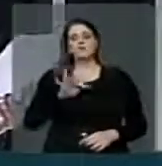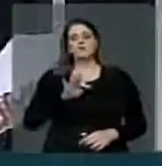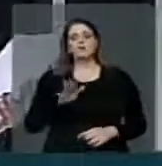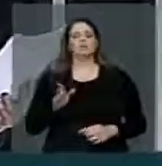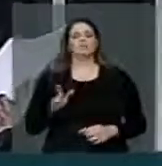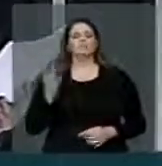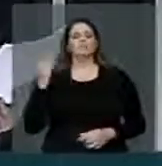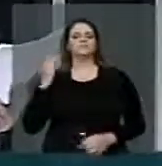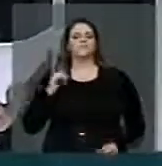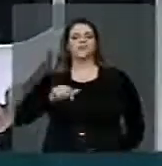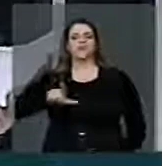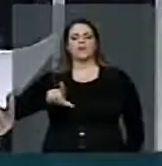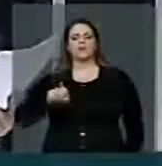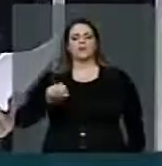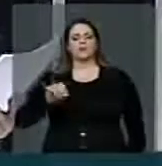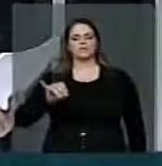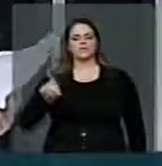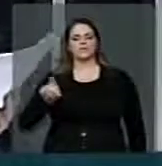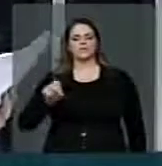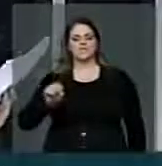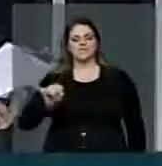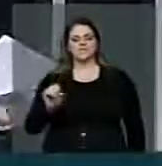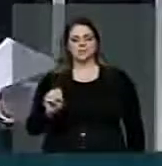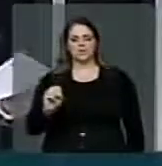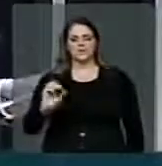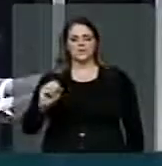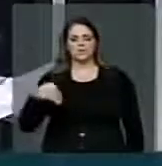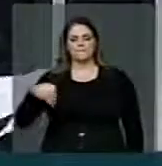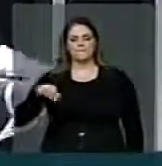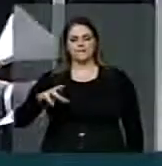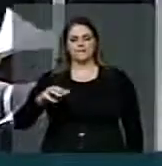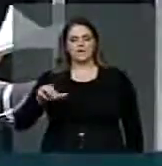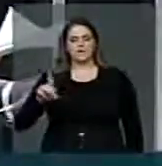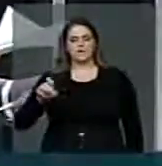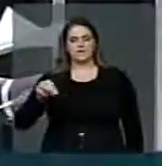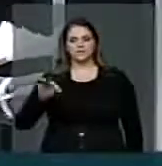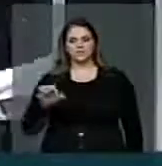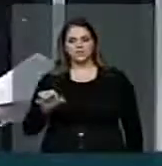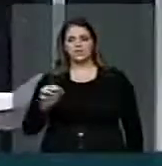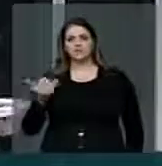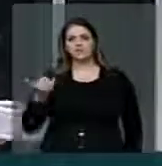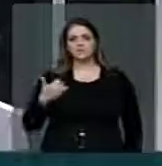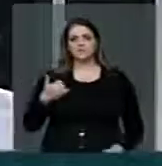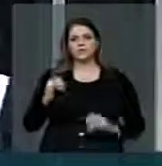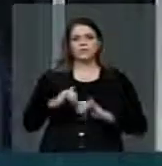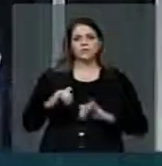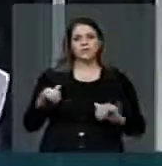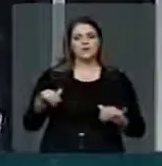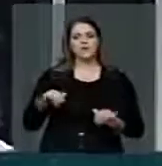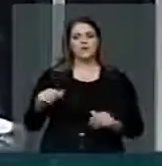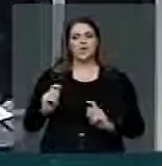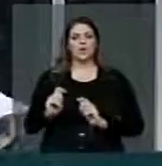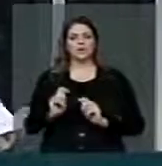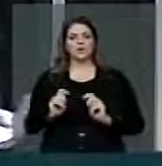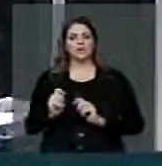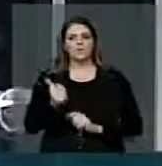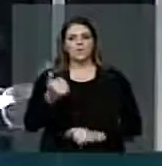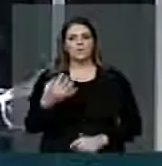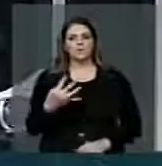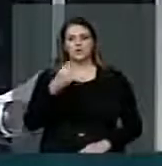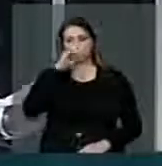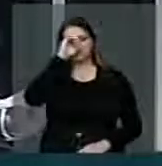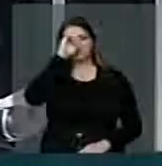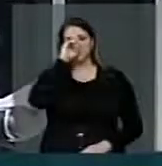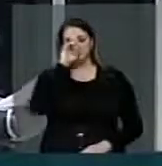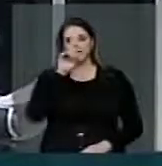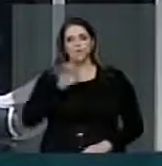Aloysio Mercadante, da economia que hoje a EBSER faz em apenas 14 hospitais universitários em que a